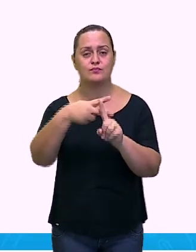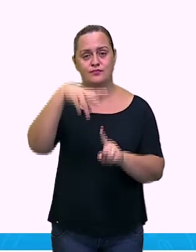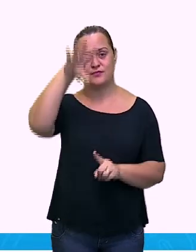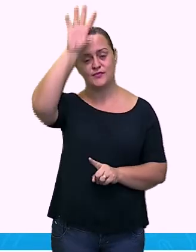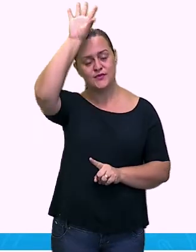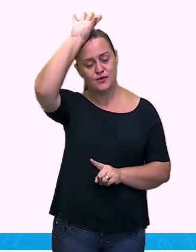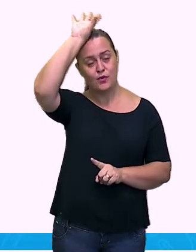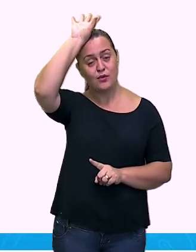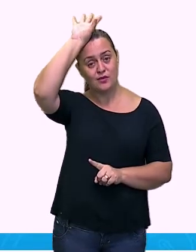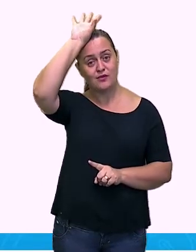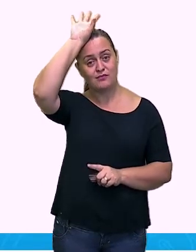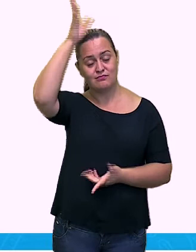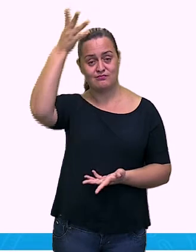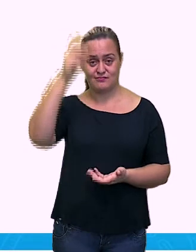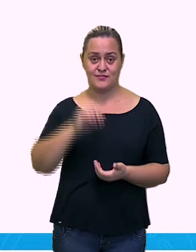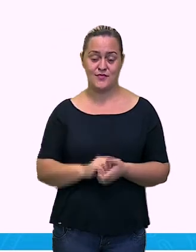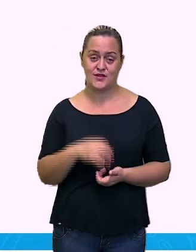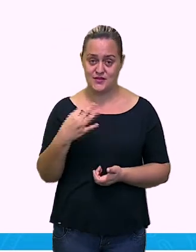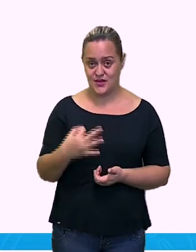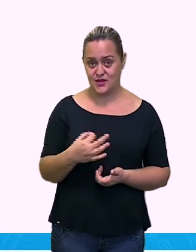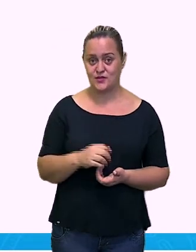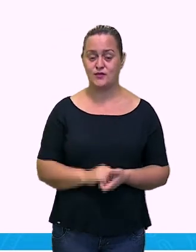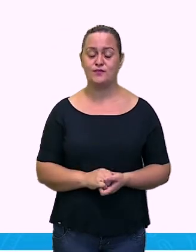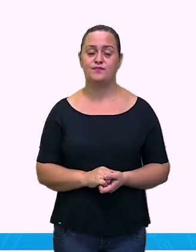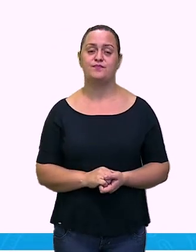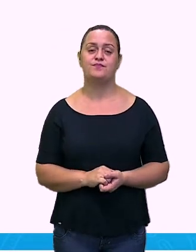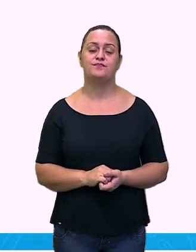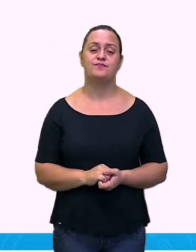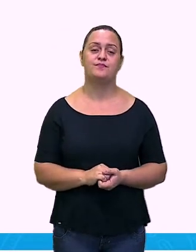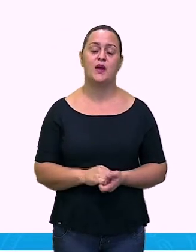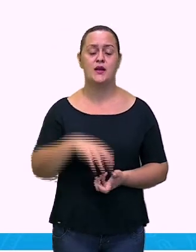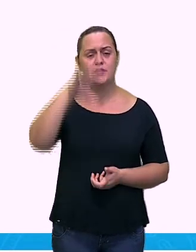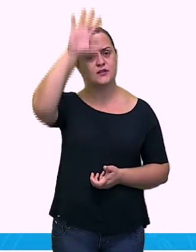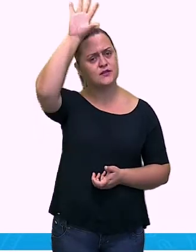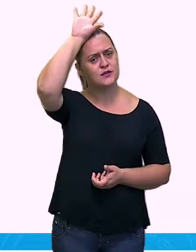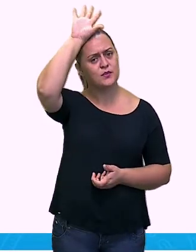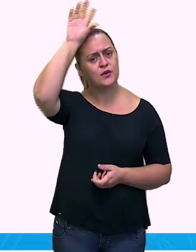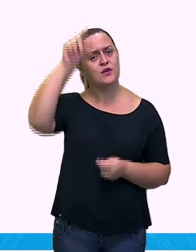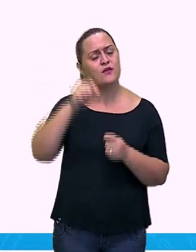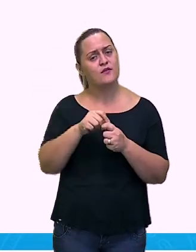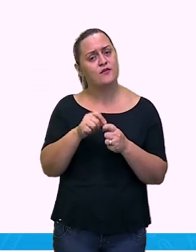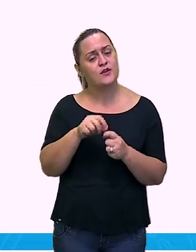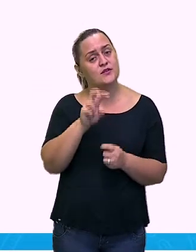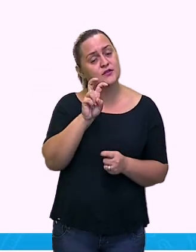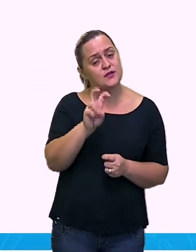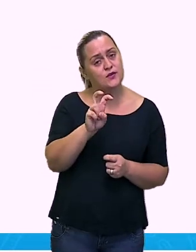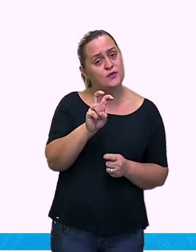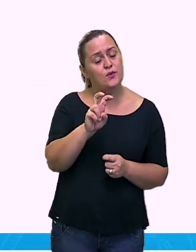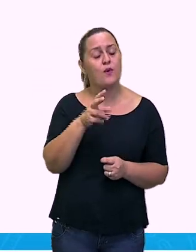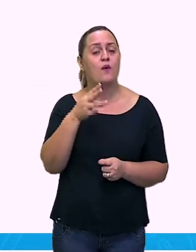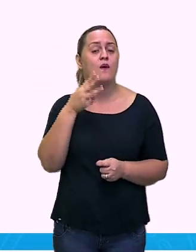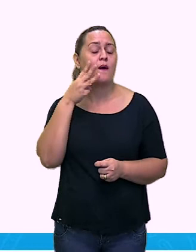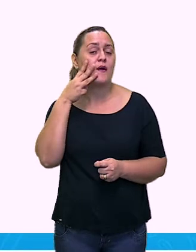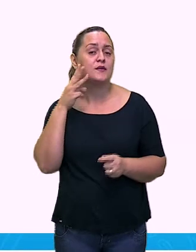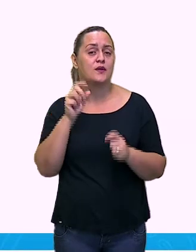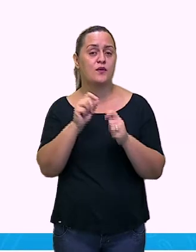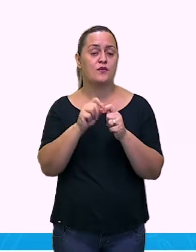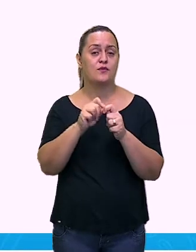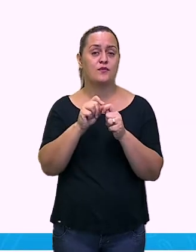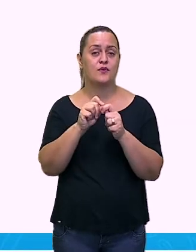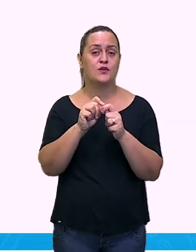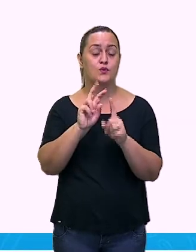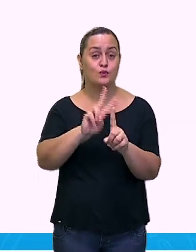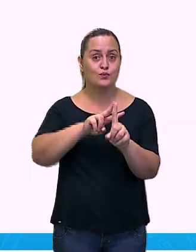fez Cebolinha fez cinco cartão fez cinco mais cinco que são 10 gus e